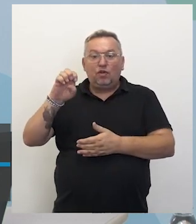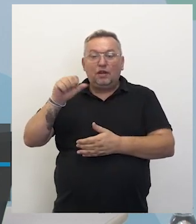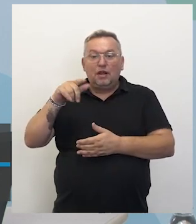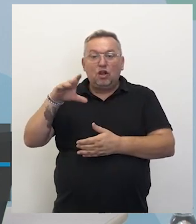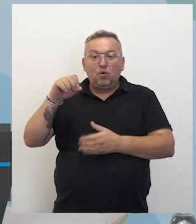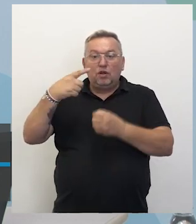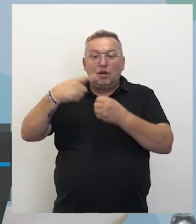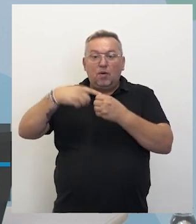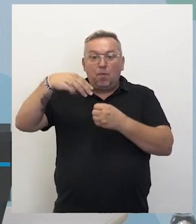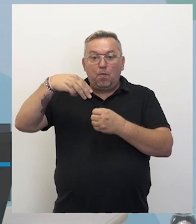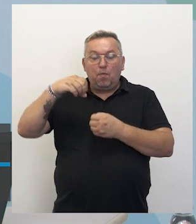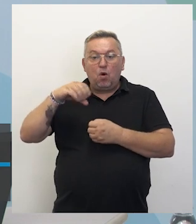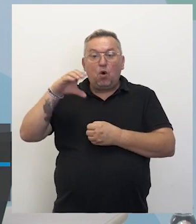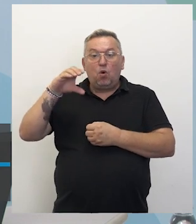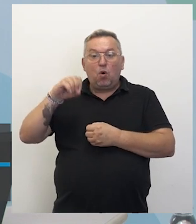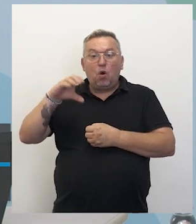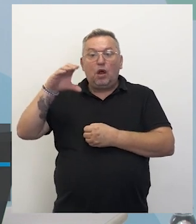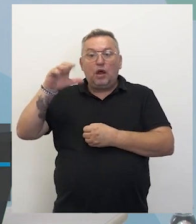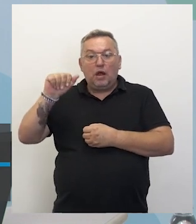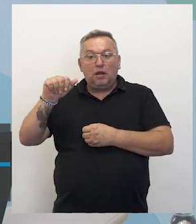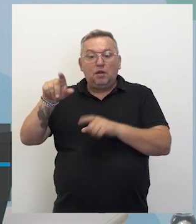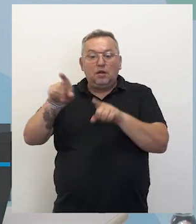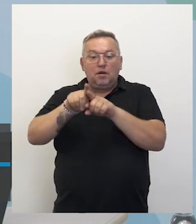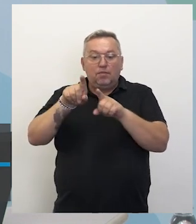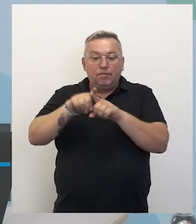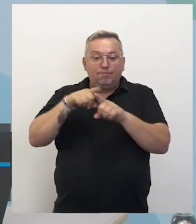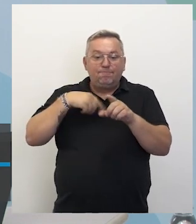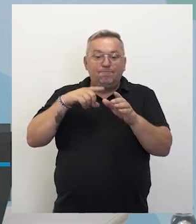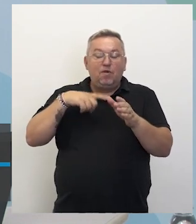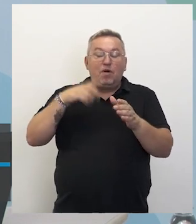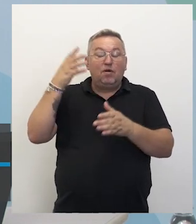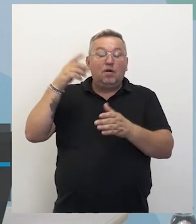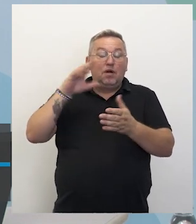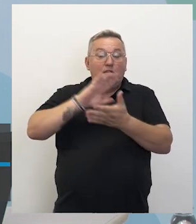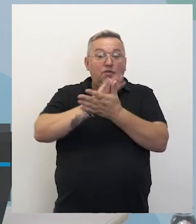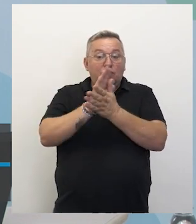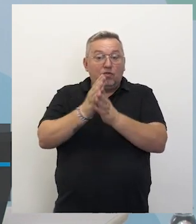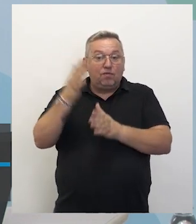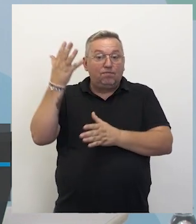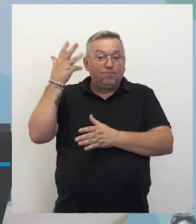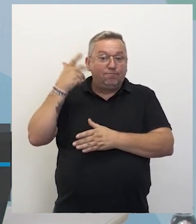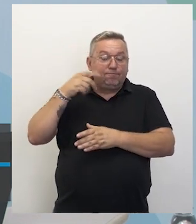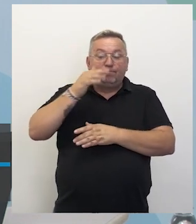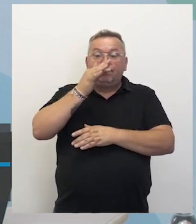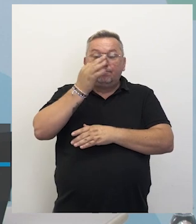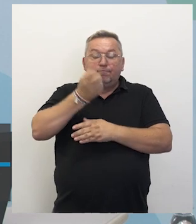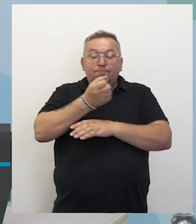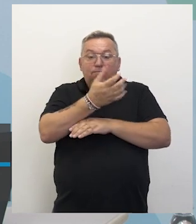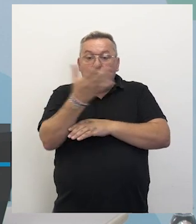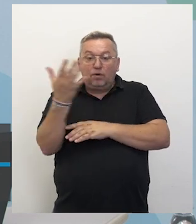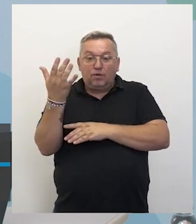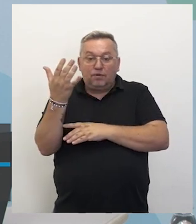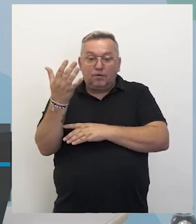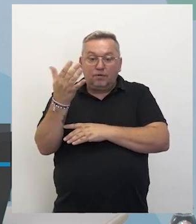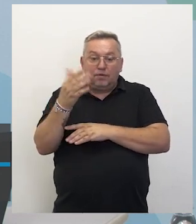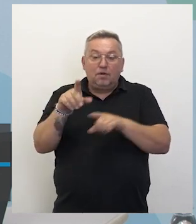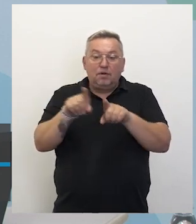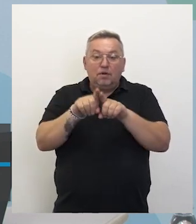aluna Isadora, diminuição de suas riquezas de fauna e flora. Olha. Depois aqui, ó, PEI